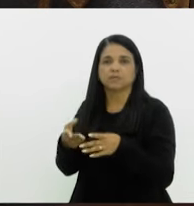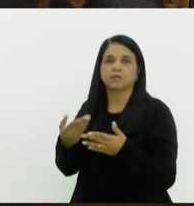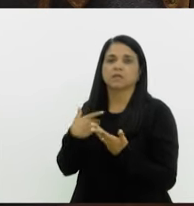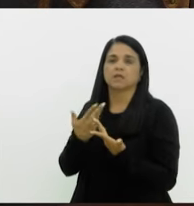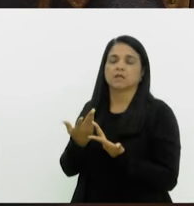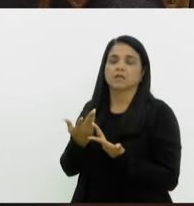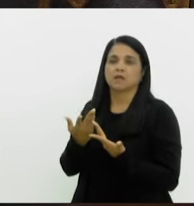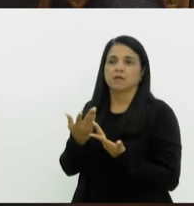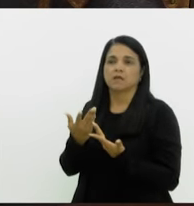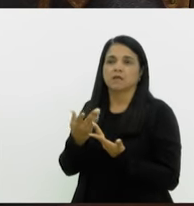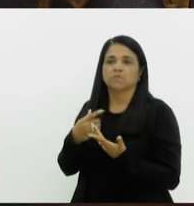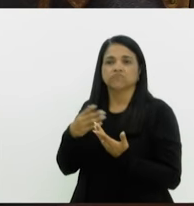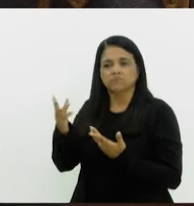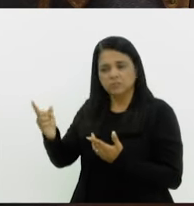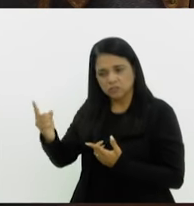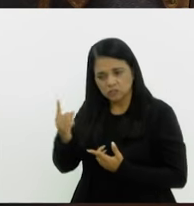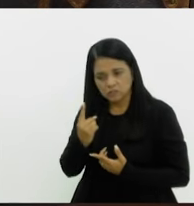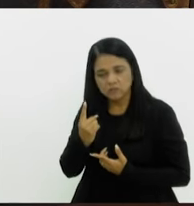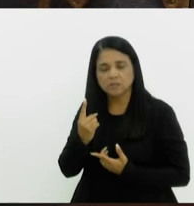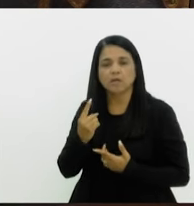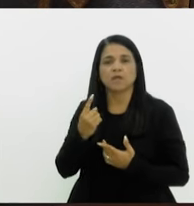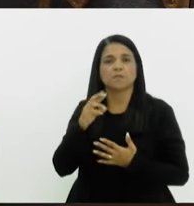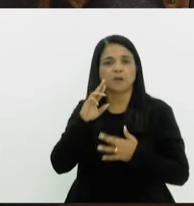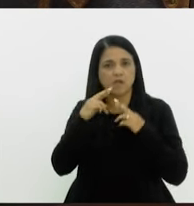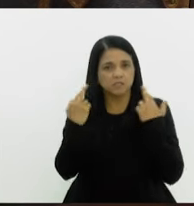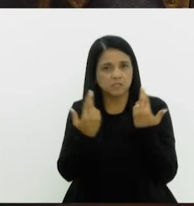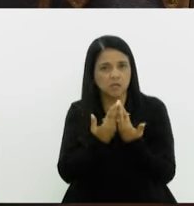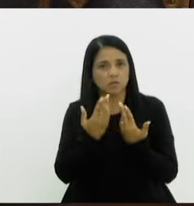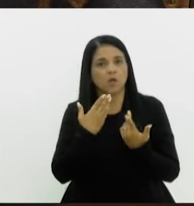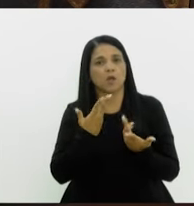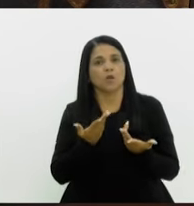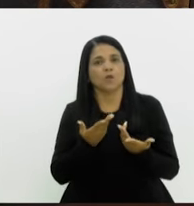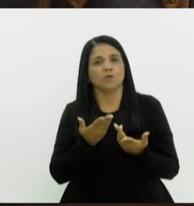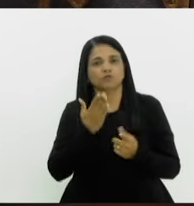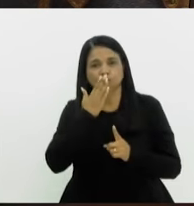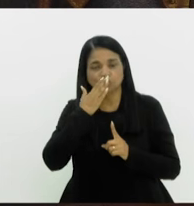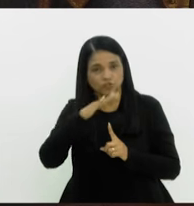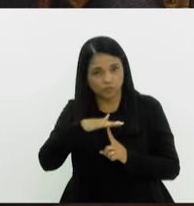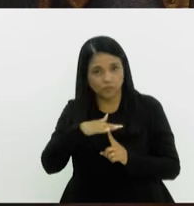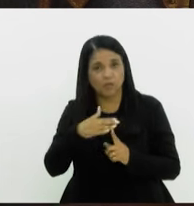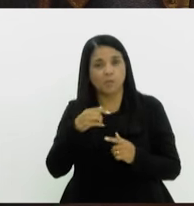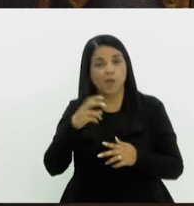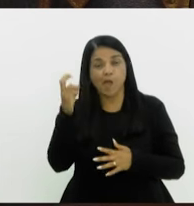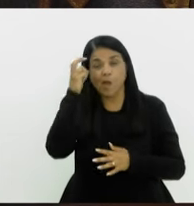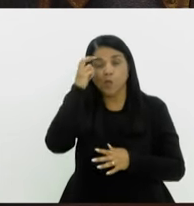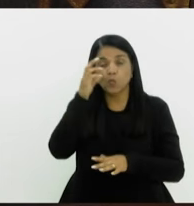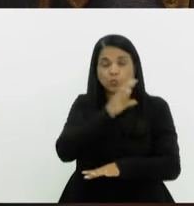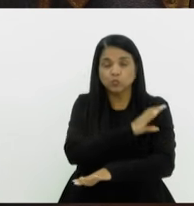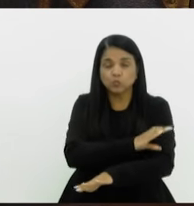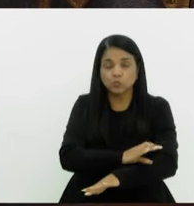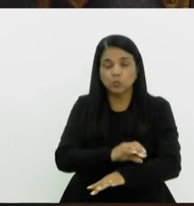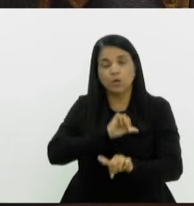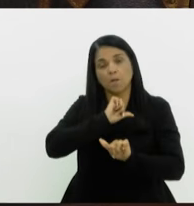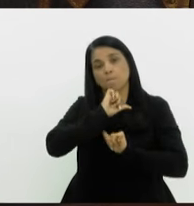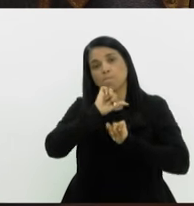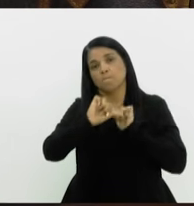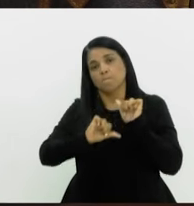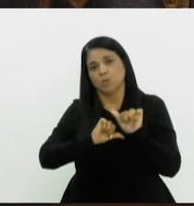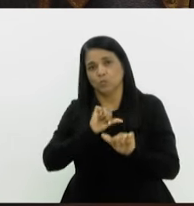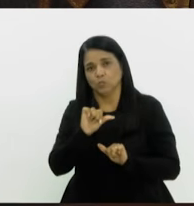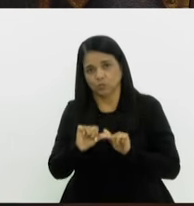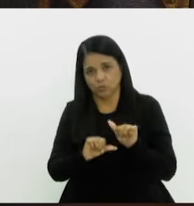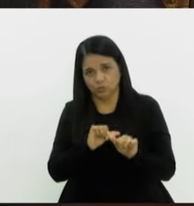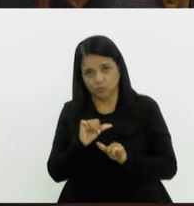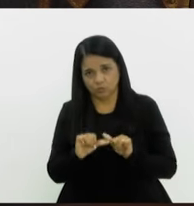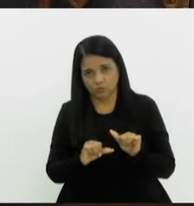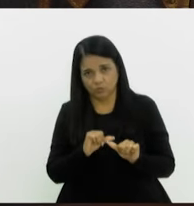esse esse tipo de reunião porque isso é fundamental para que a cultura mude que